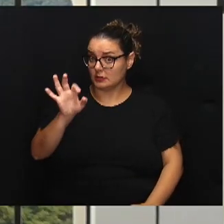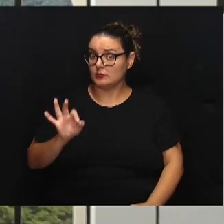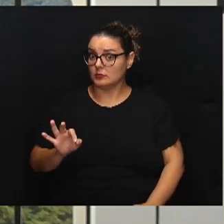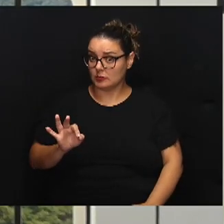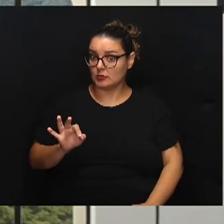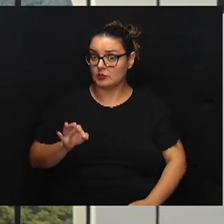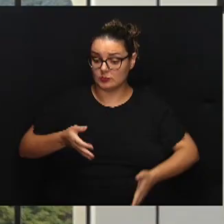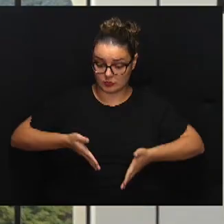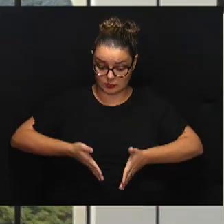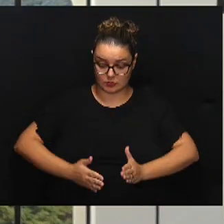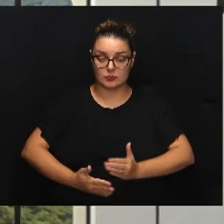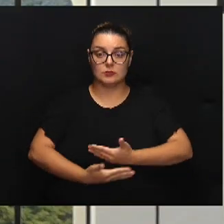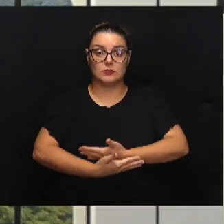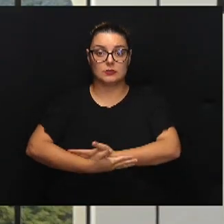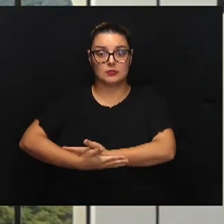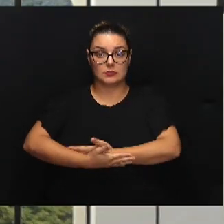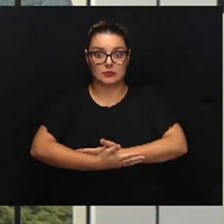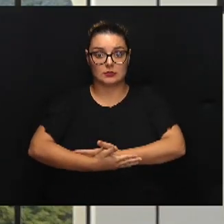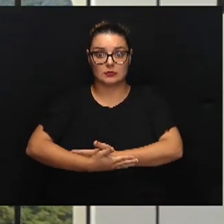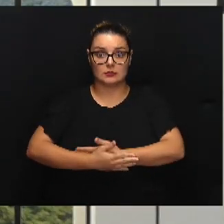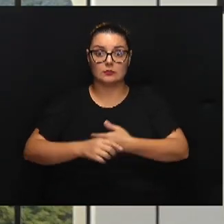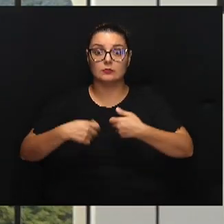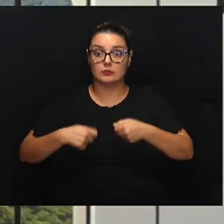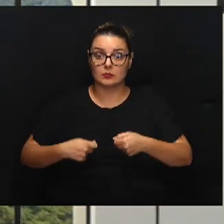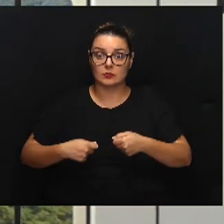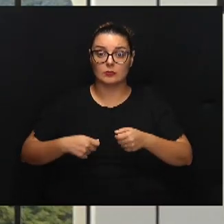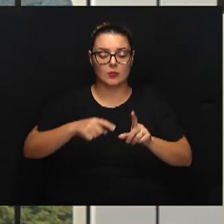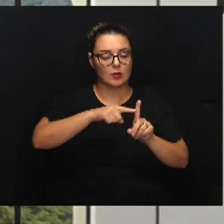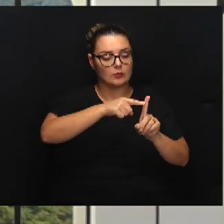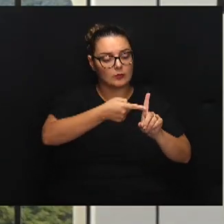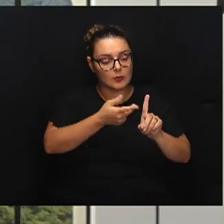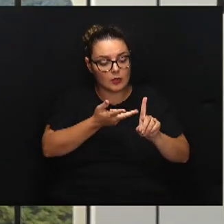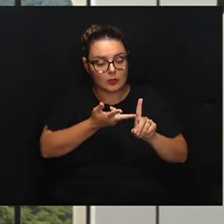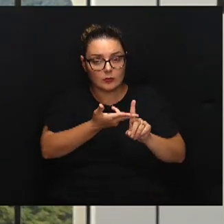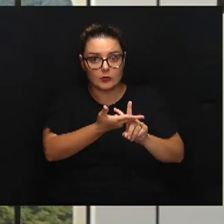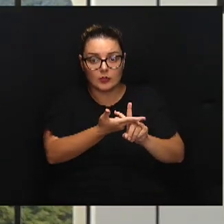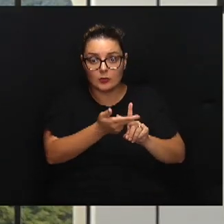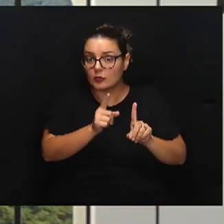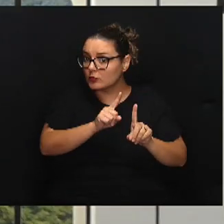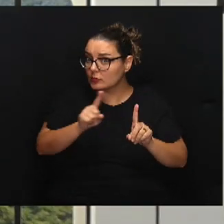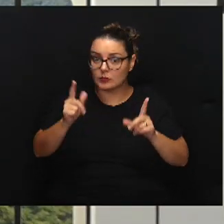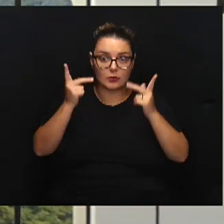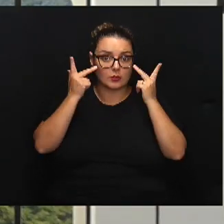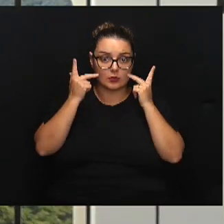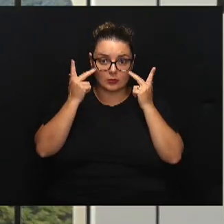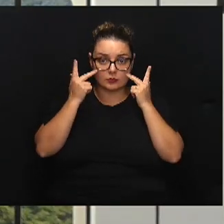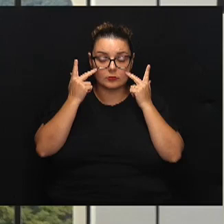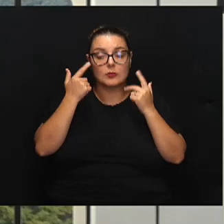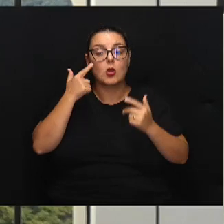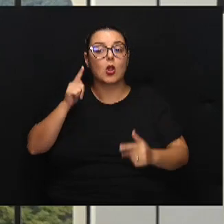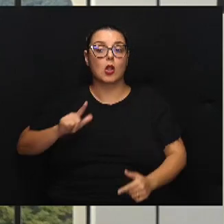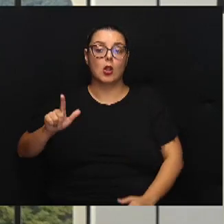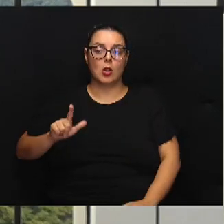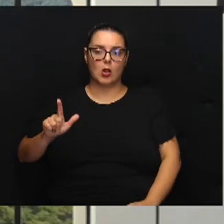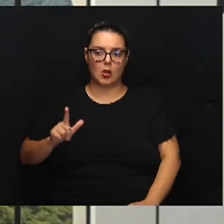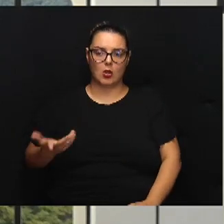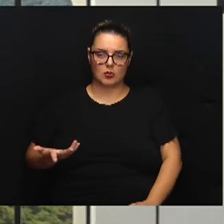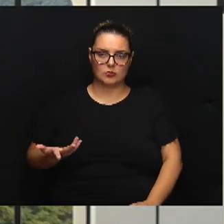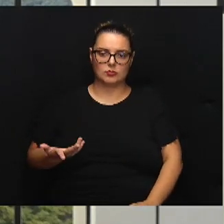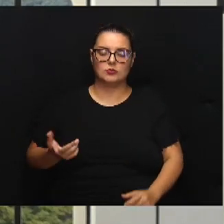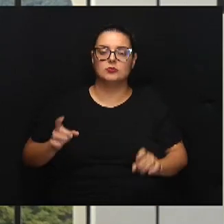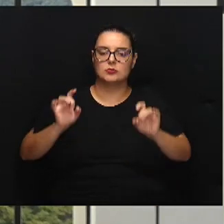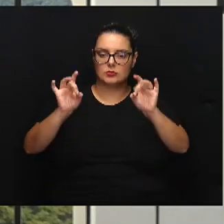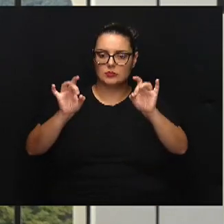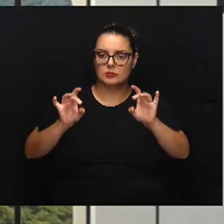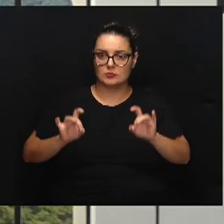dos nascimentos deveriam ser por cesárea, os não naturais. Isso, claro, voltada